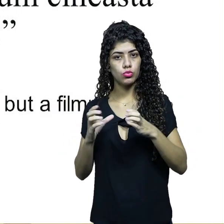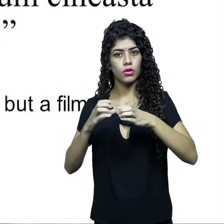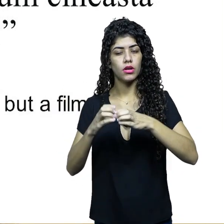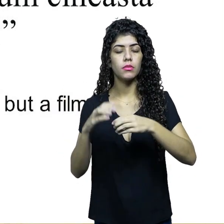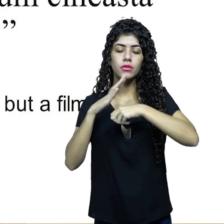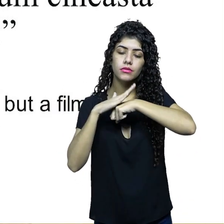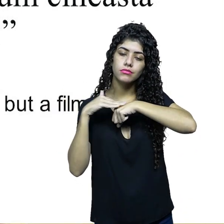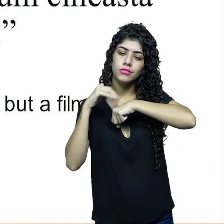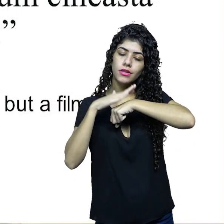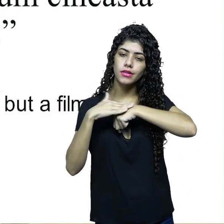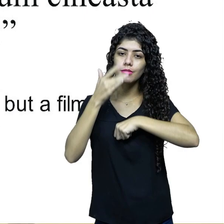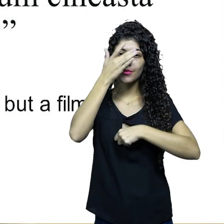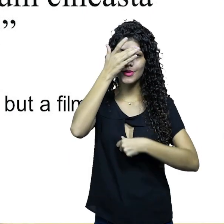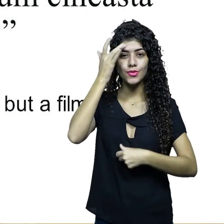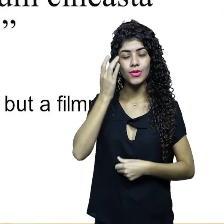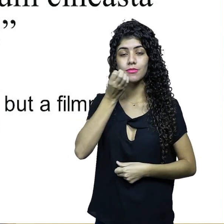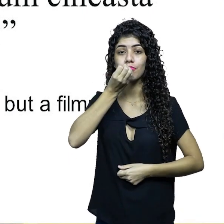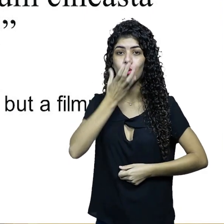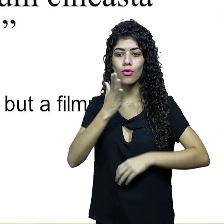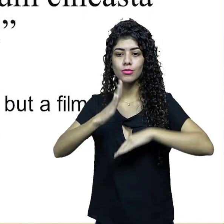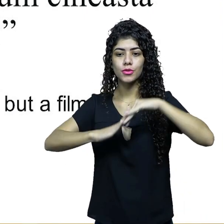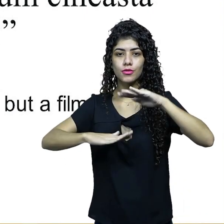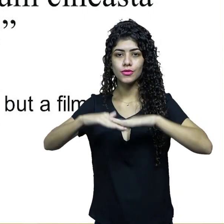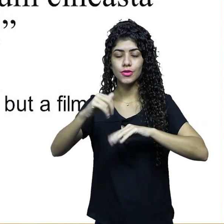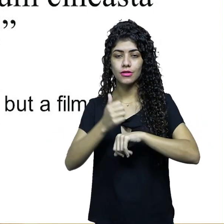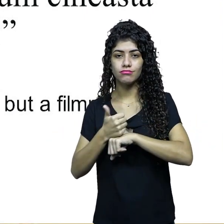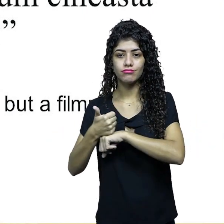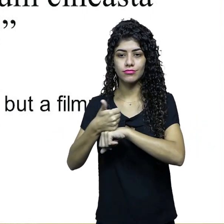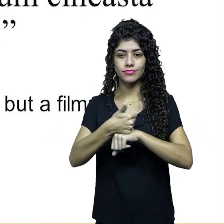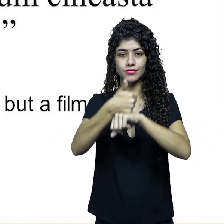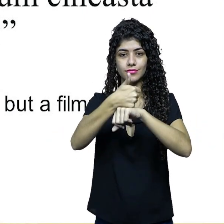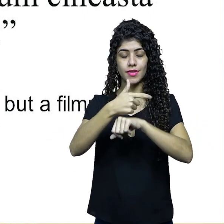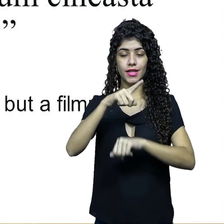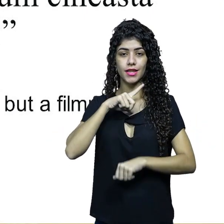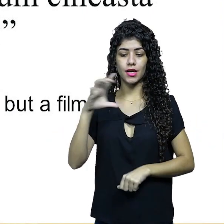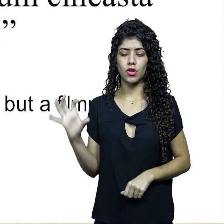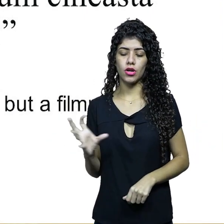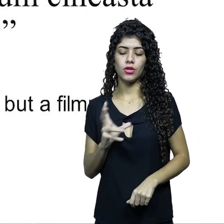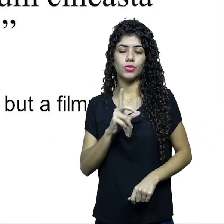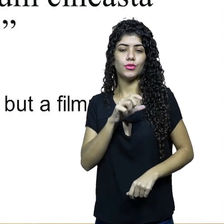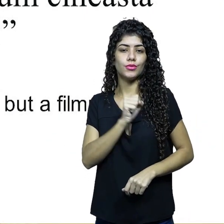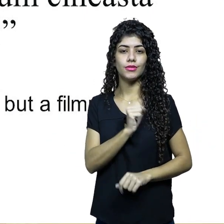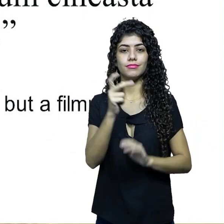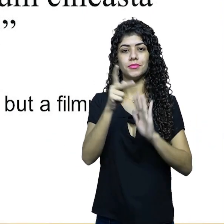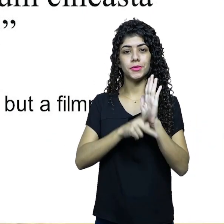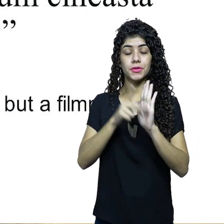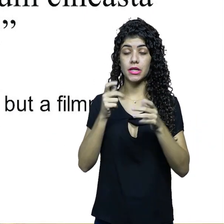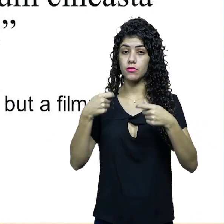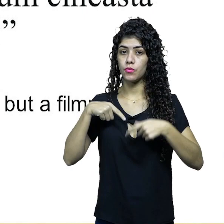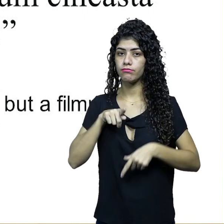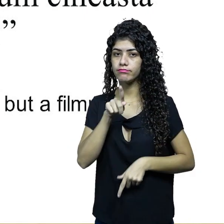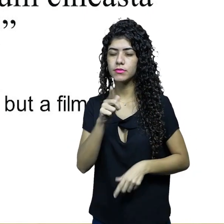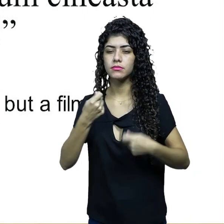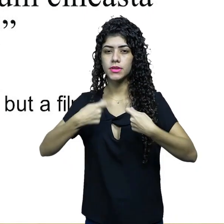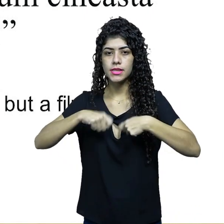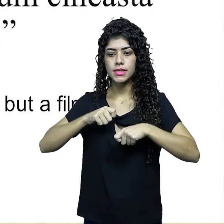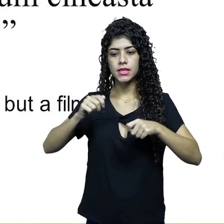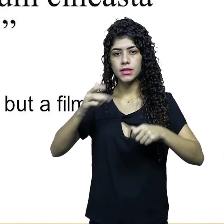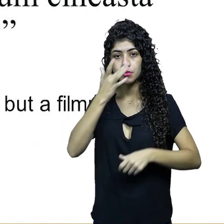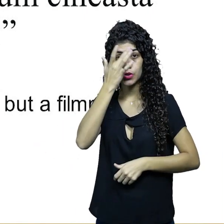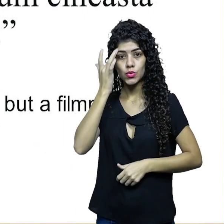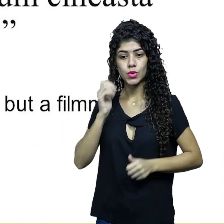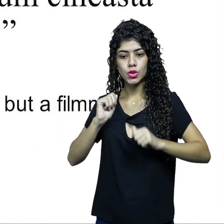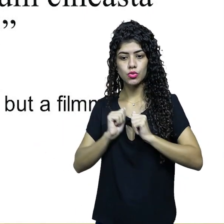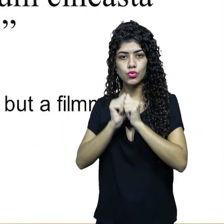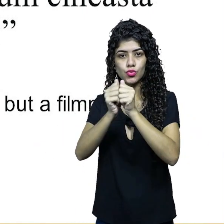sua equipe com pessoas profissionais, capacitadas, mas que tenham um amor pelo seu projeto. Porque você precisa de pessoas com